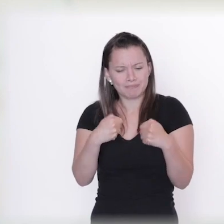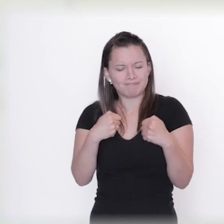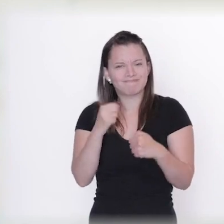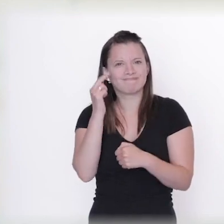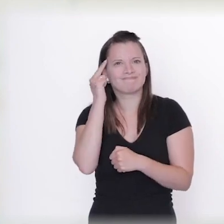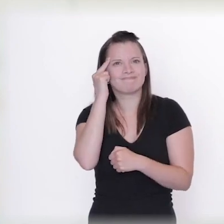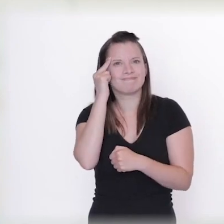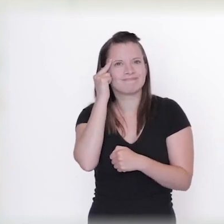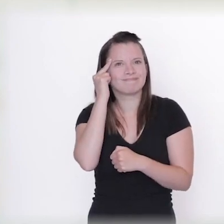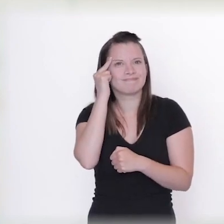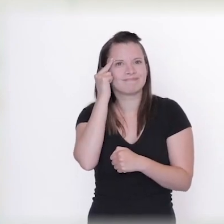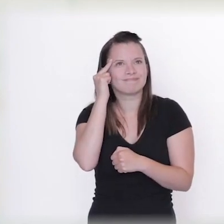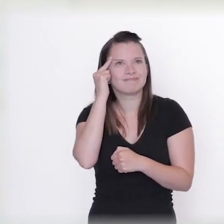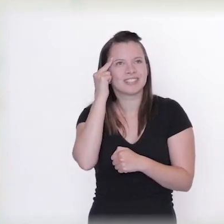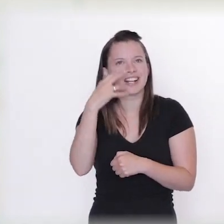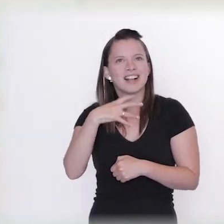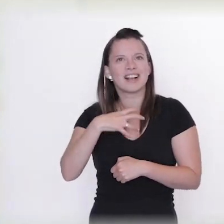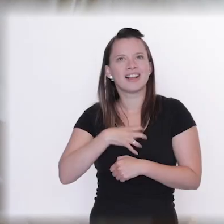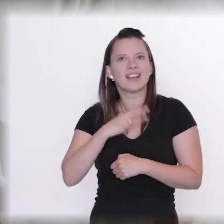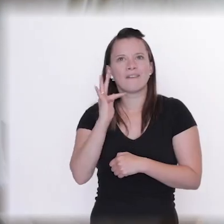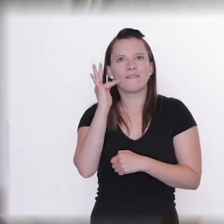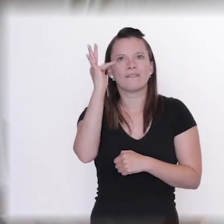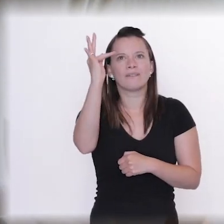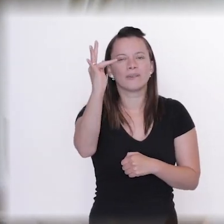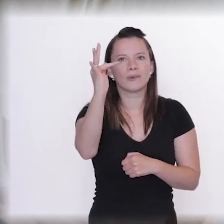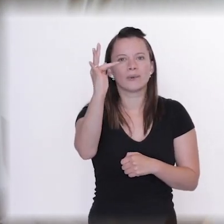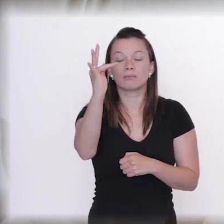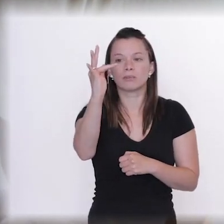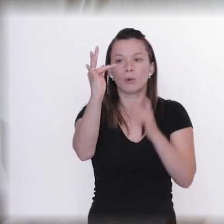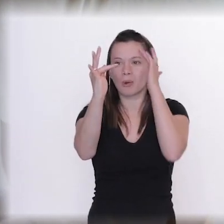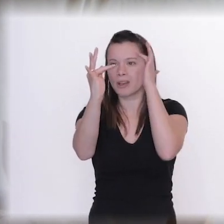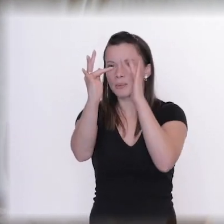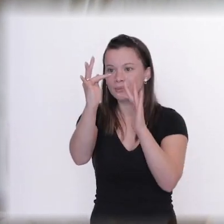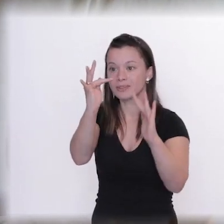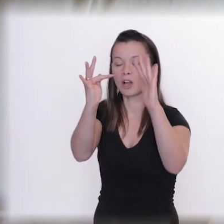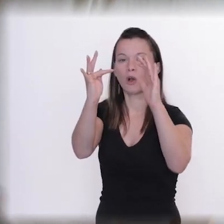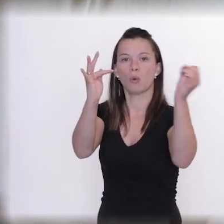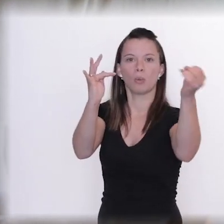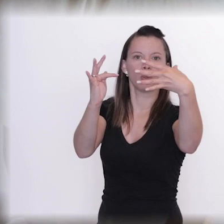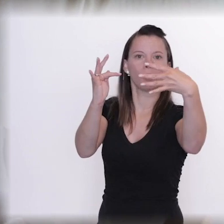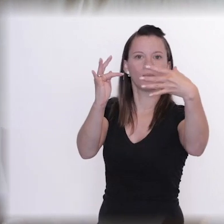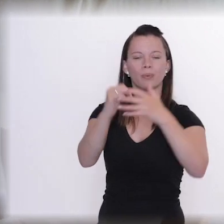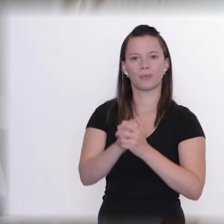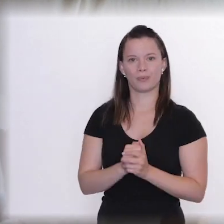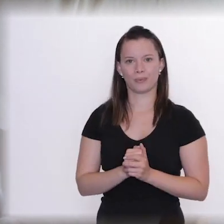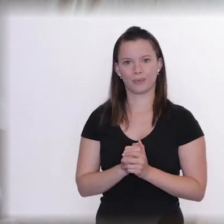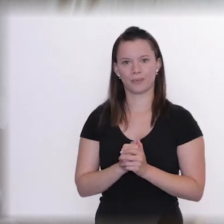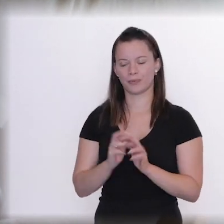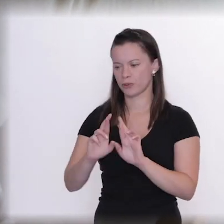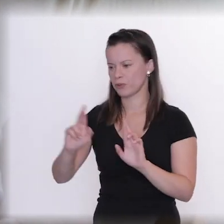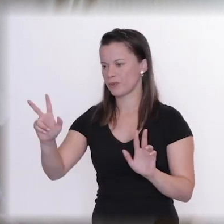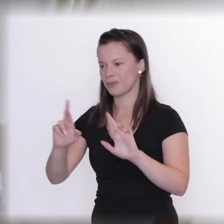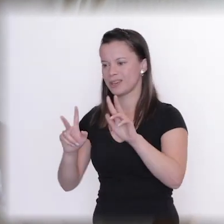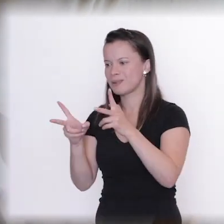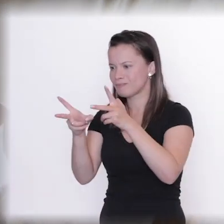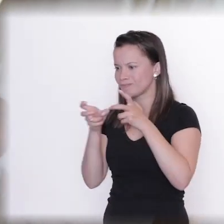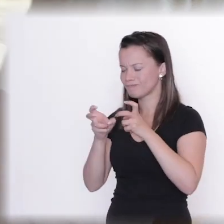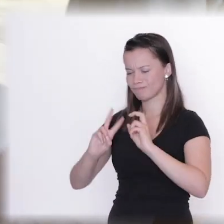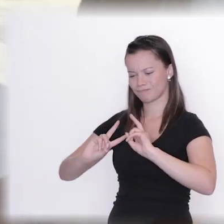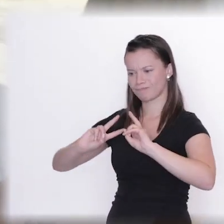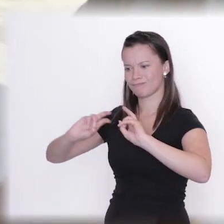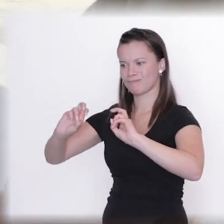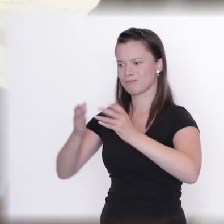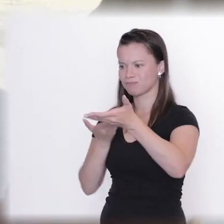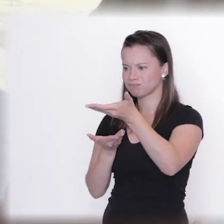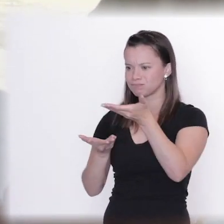imaginar radicalmente outro futuro também. Respeitar as diferenças, reconhecer as diferenças, ao mesmo tempo entender